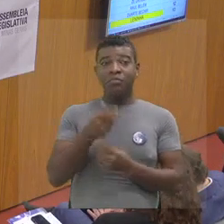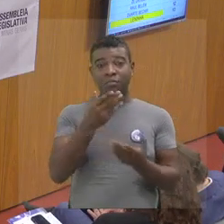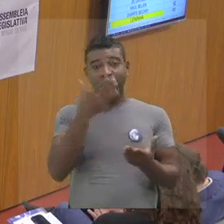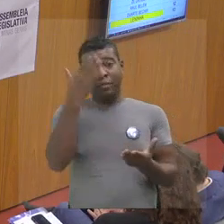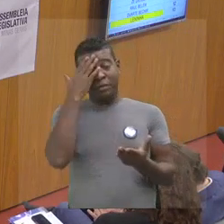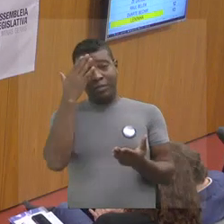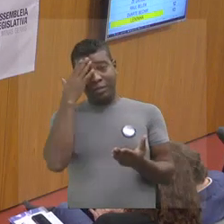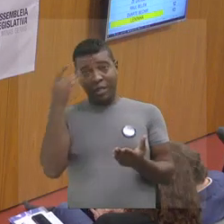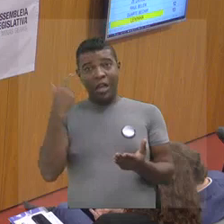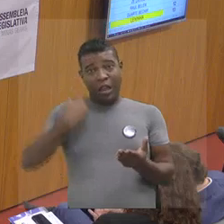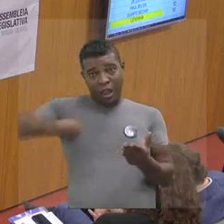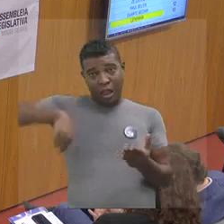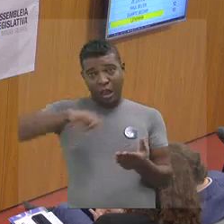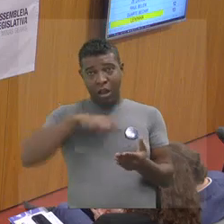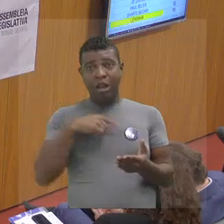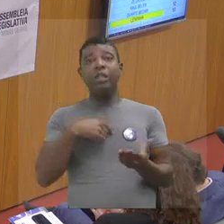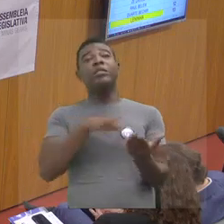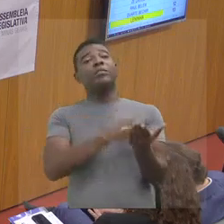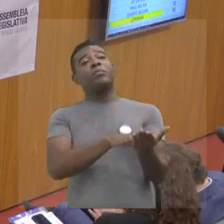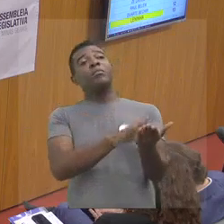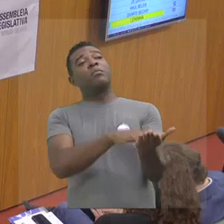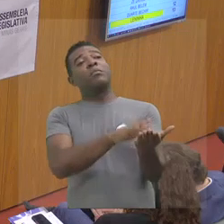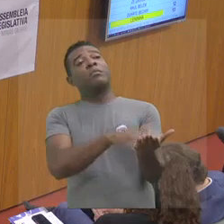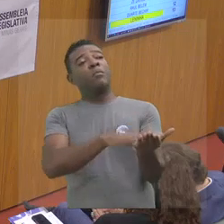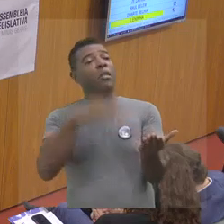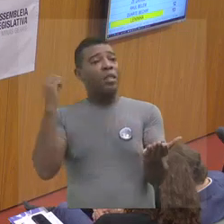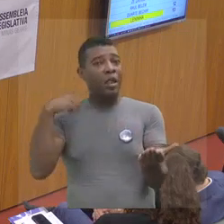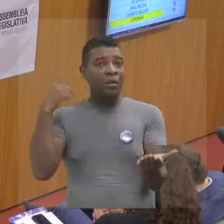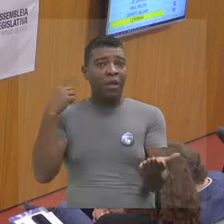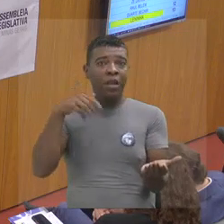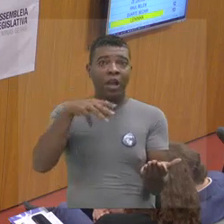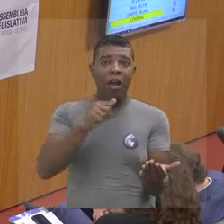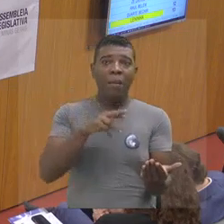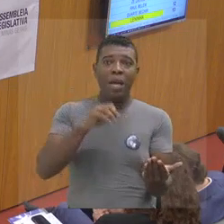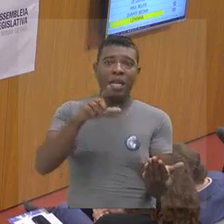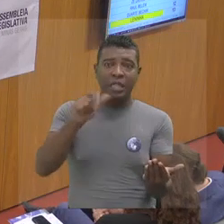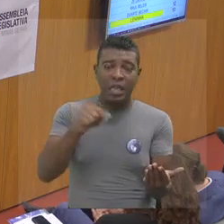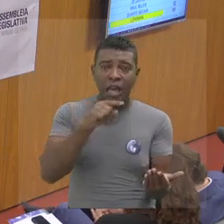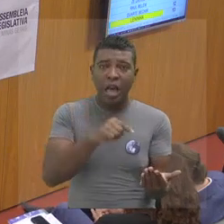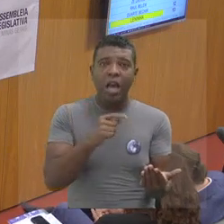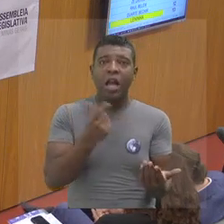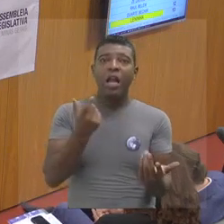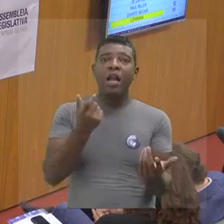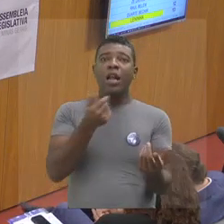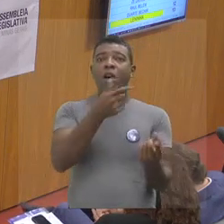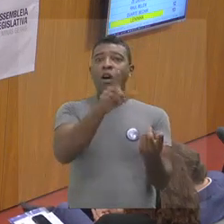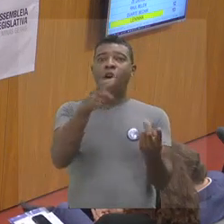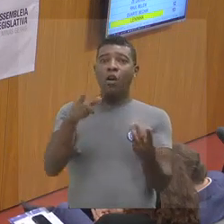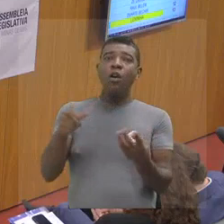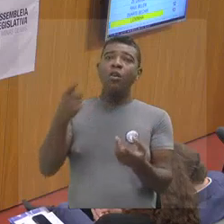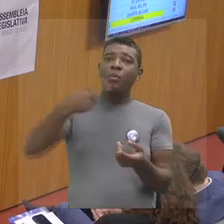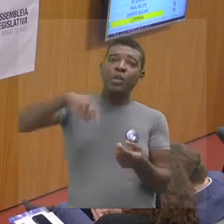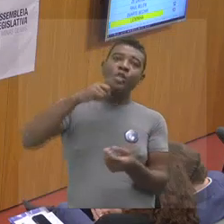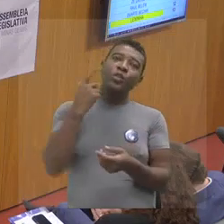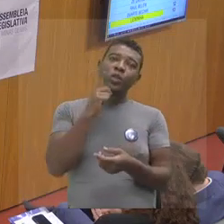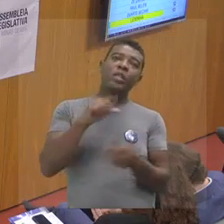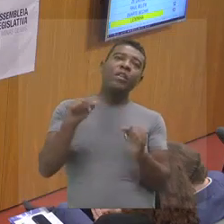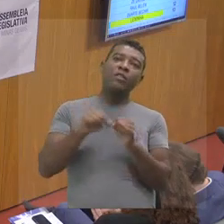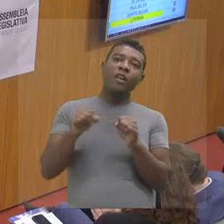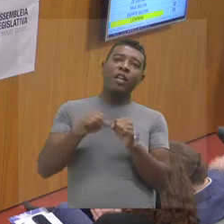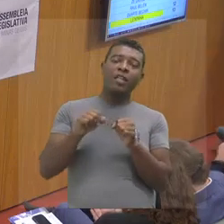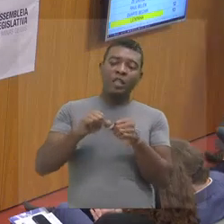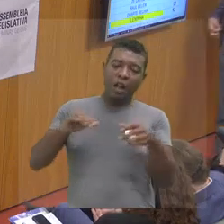secretária Marília para que a gente realmente coloque o vidro para rodar Aí sim para a gente conseguir fazer as barragens fazer os